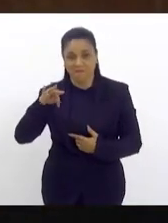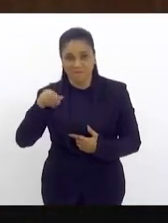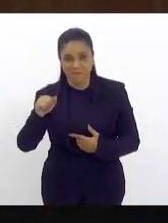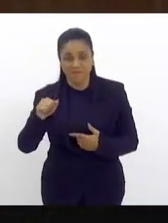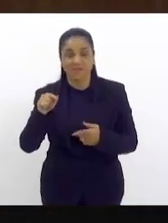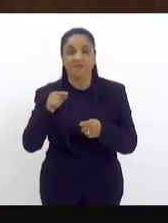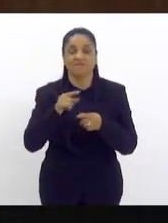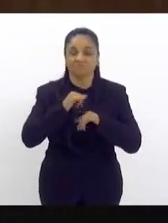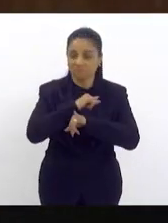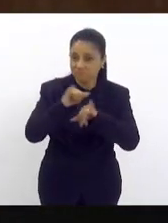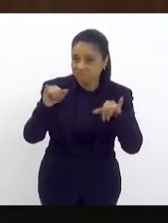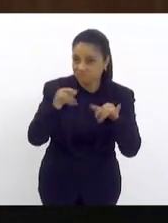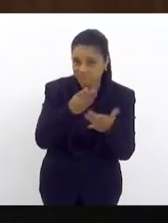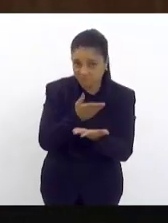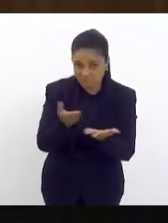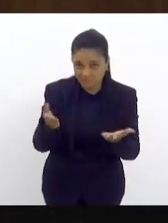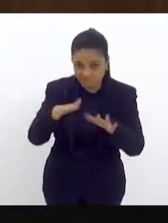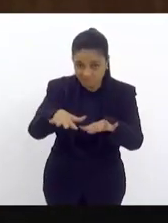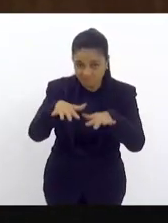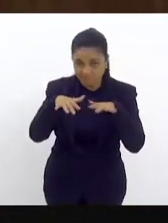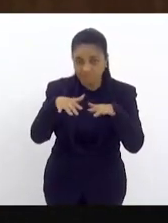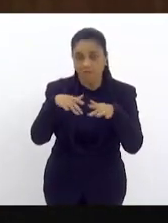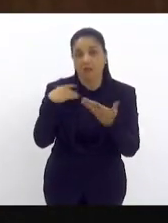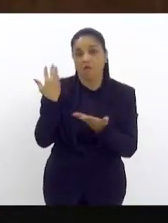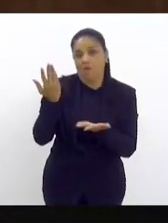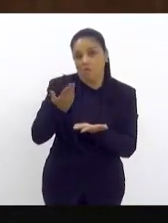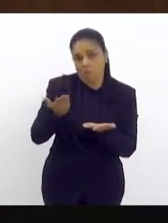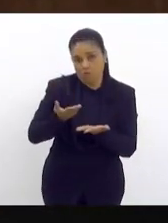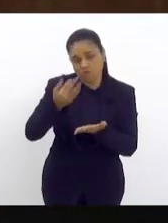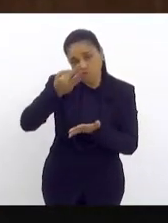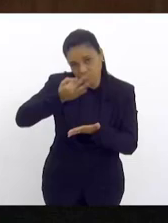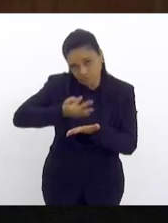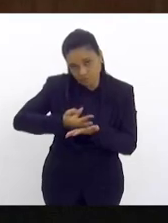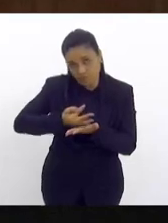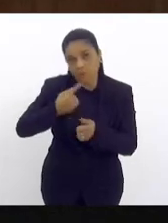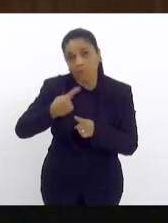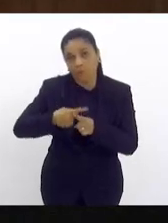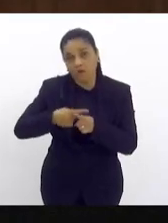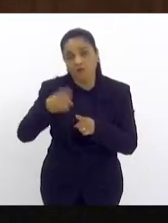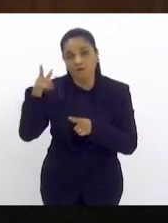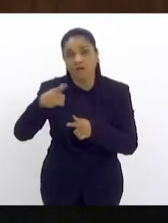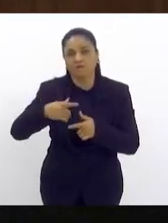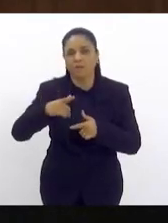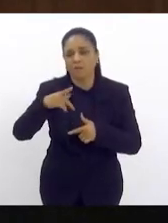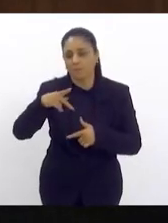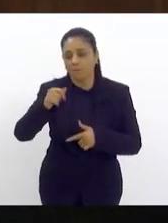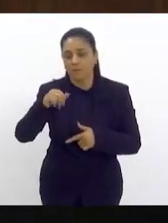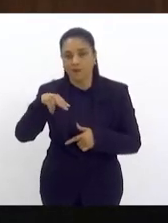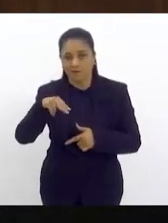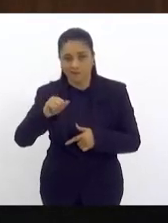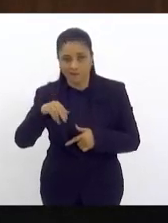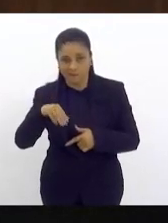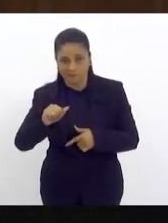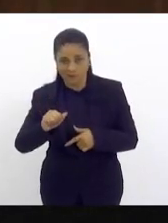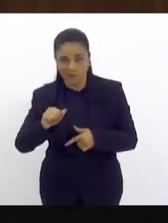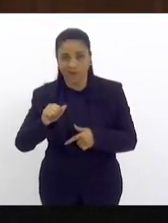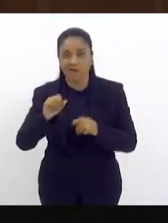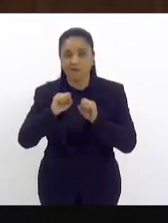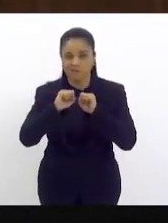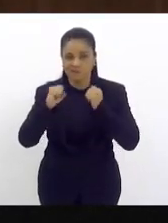parlamentares que ela está ausente no dia de hoje porque está no Panamá no seminário sobre